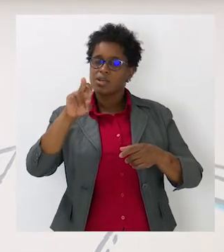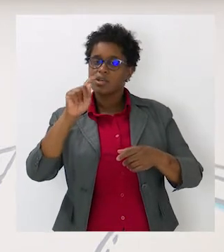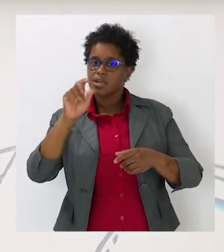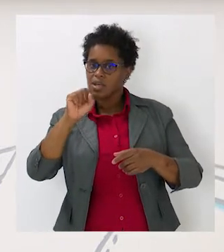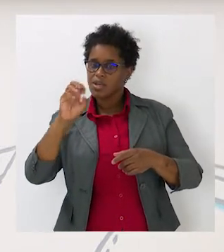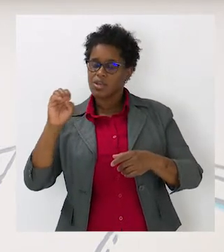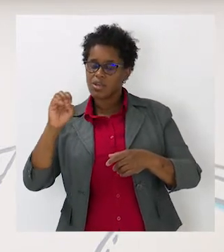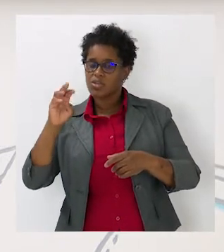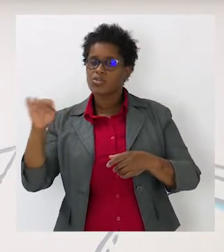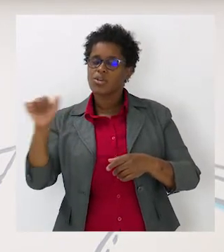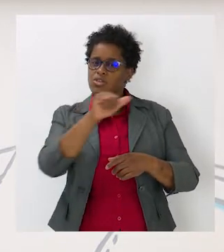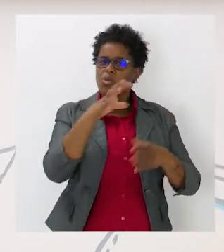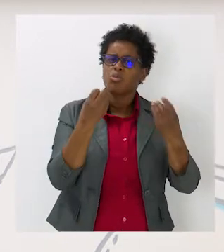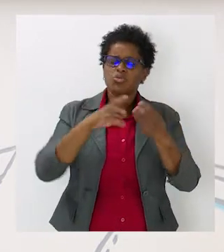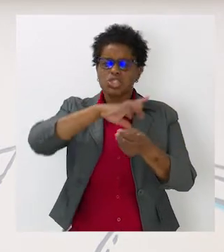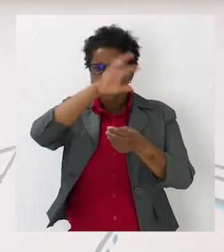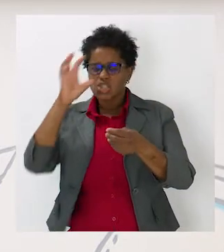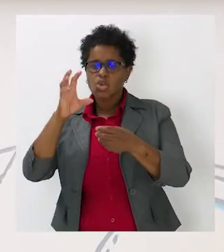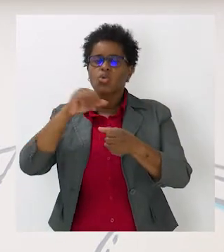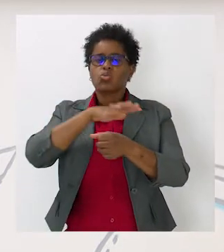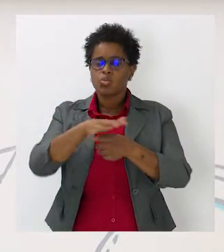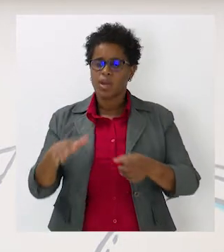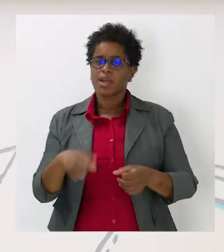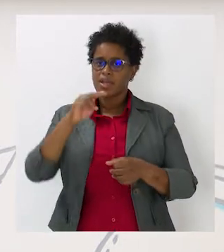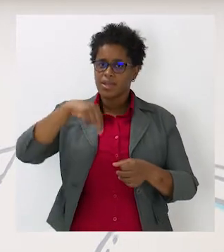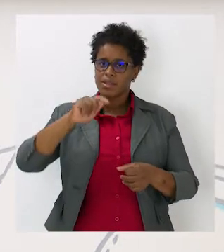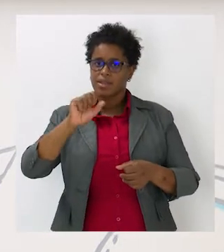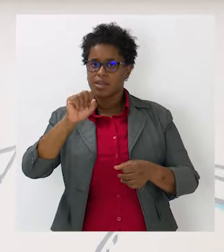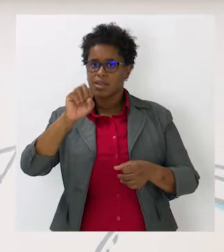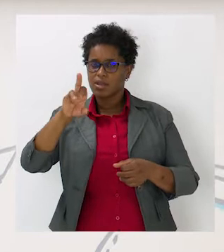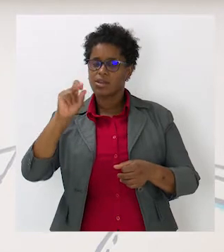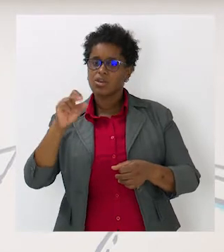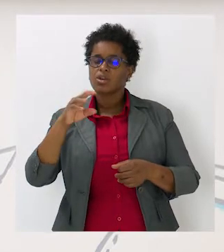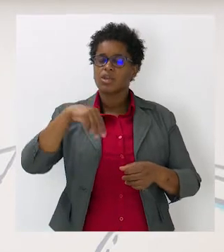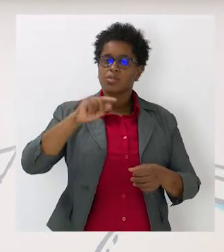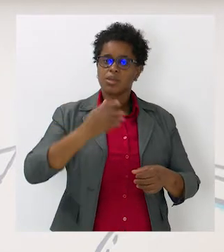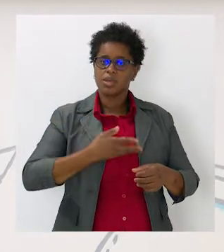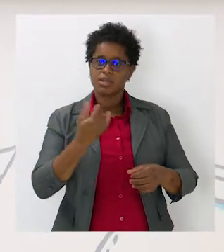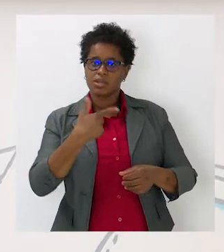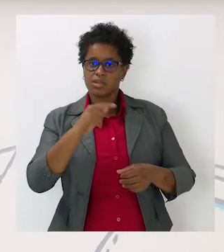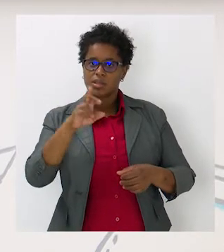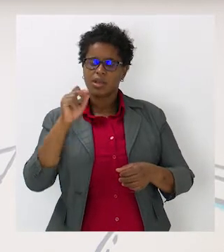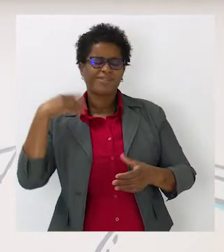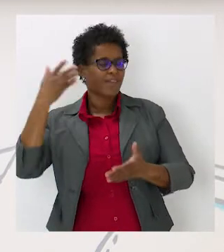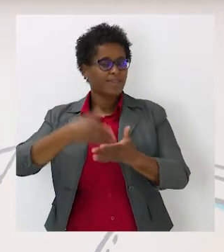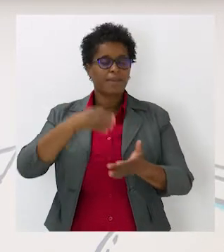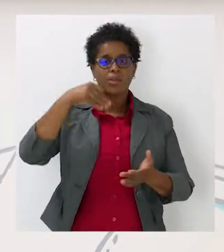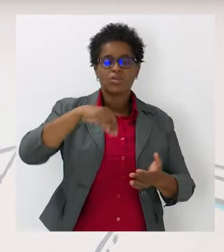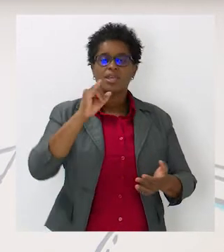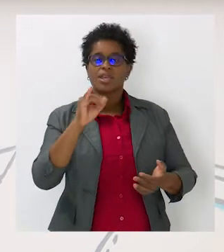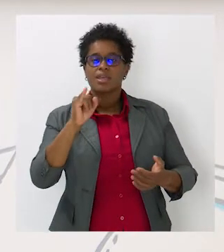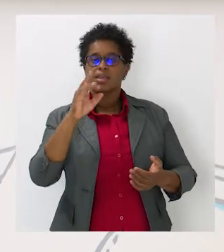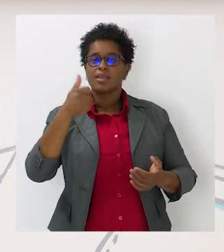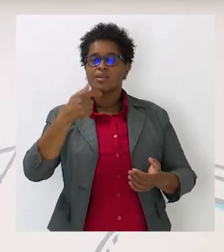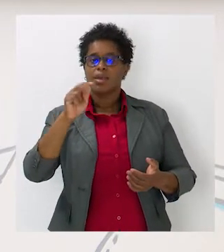expandiram-se para várias regiões do Mediterrâneo e do Mar Negro até a Península Ibérica. Essa região